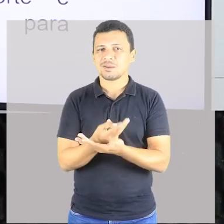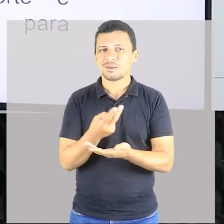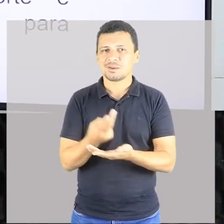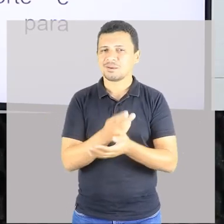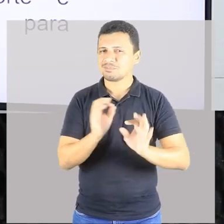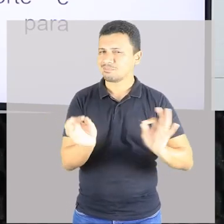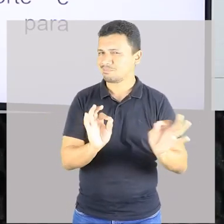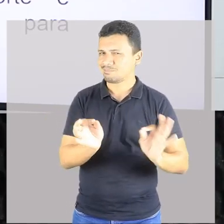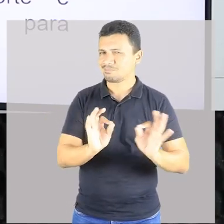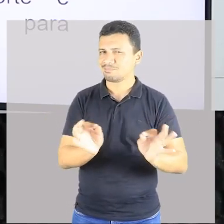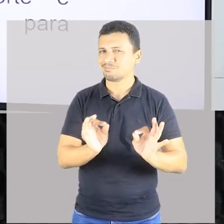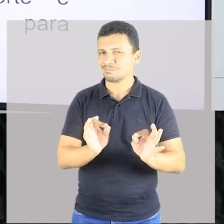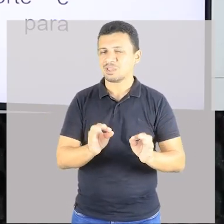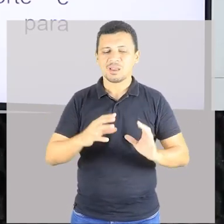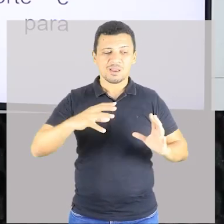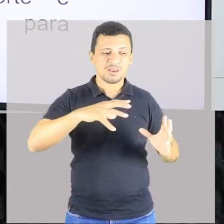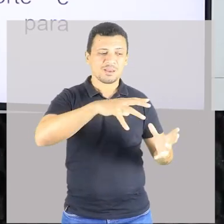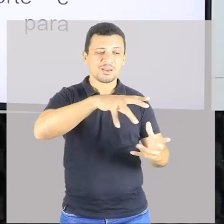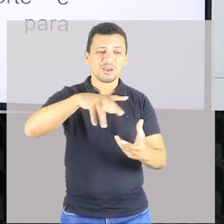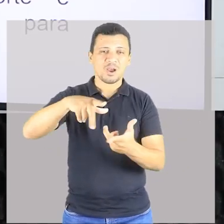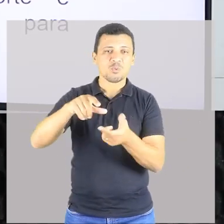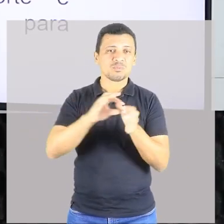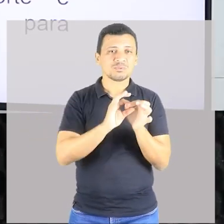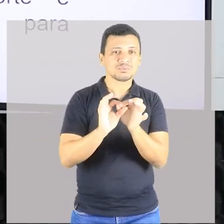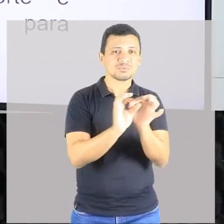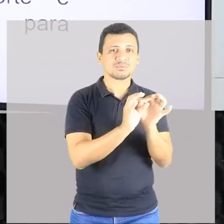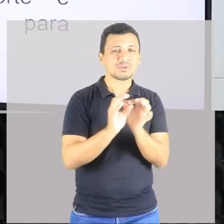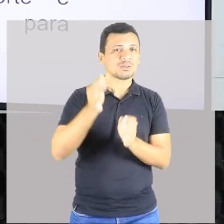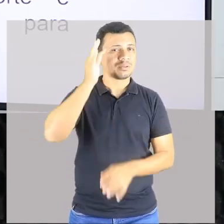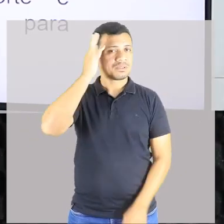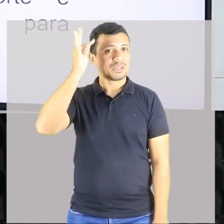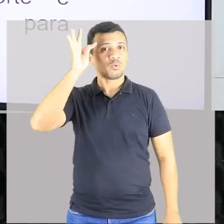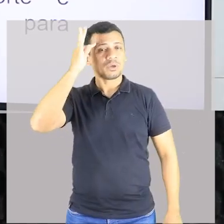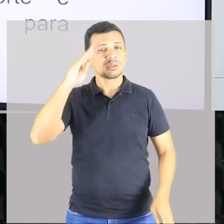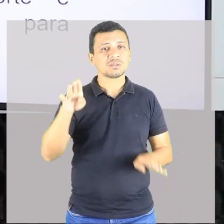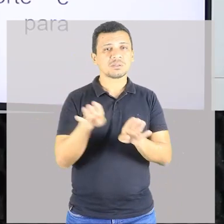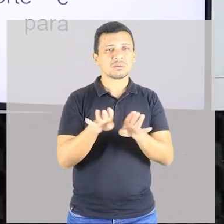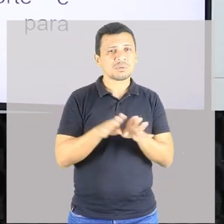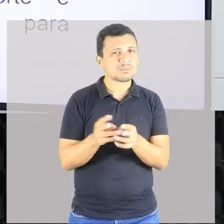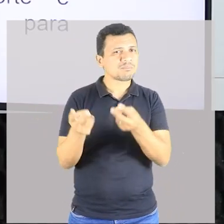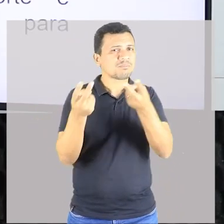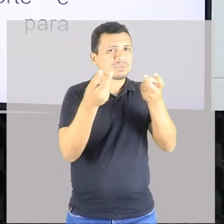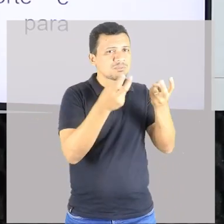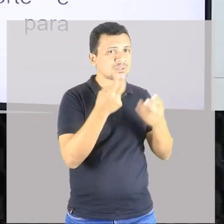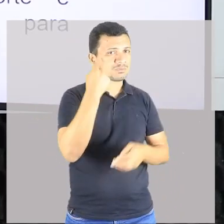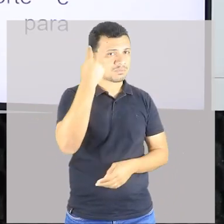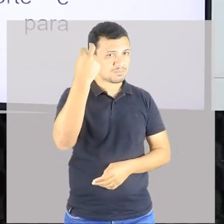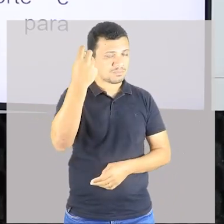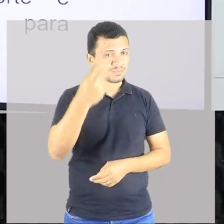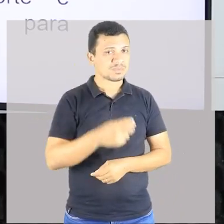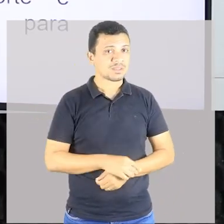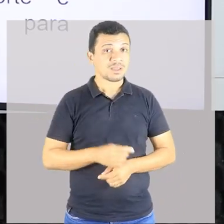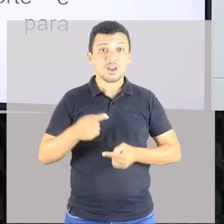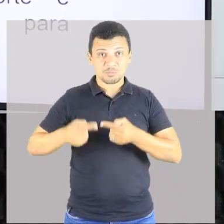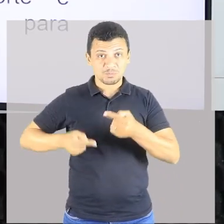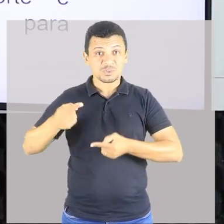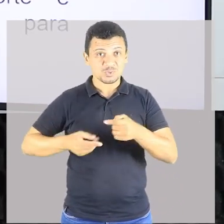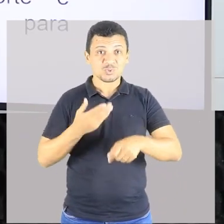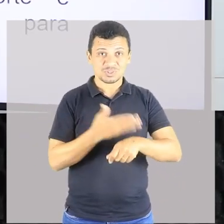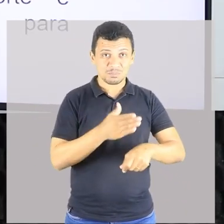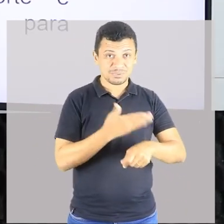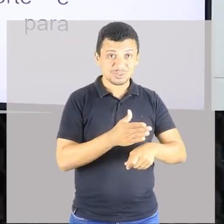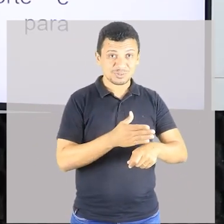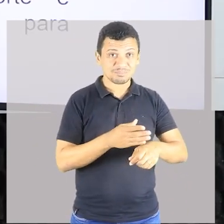beleza? Isso é a globalização enquanto sua teoria, enquanto perspectiva histórica. Vamos discutir agora a globalização na prática? Lembra que eu falei para